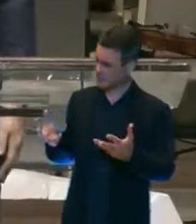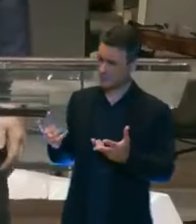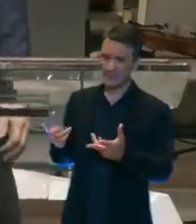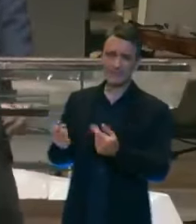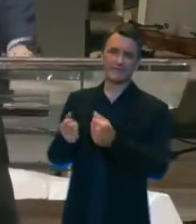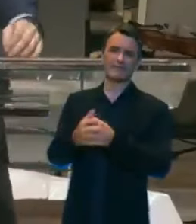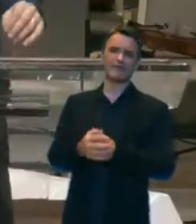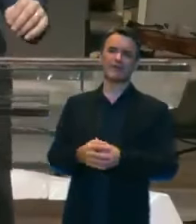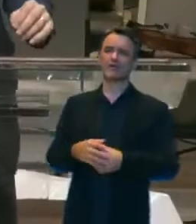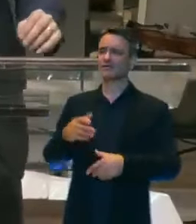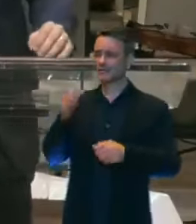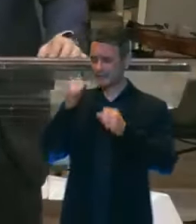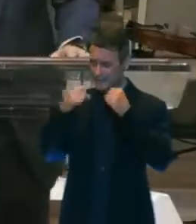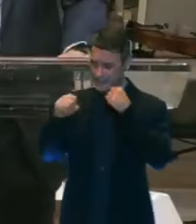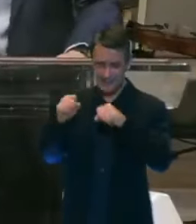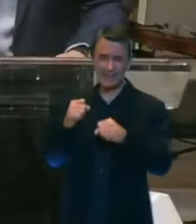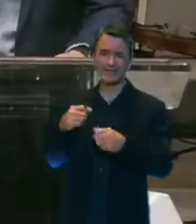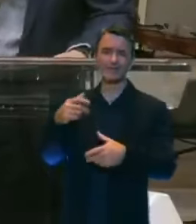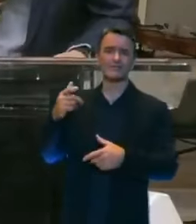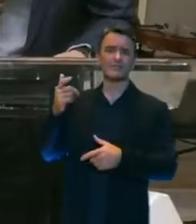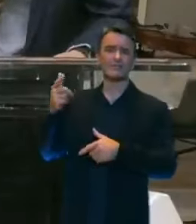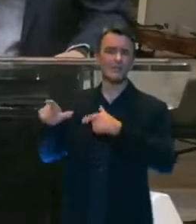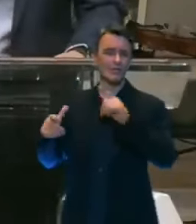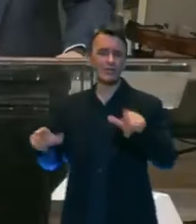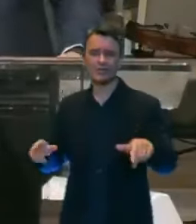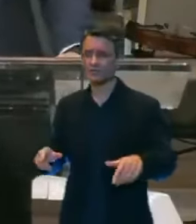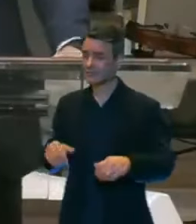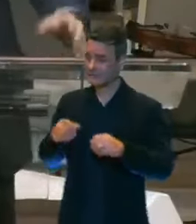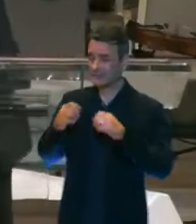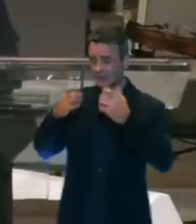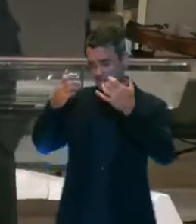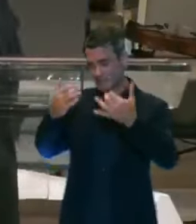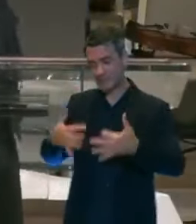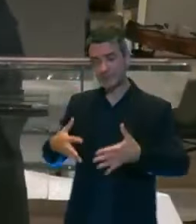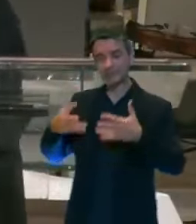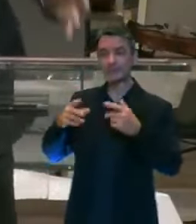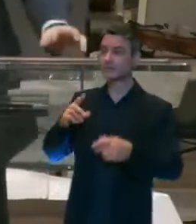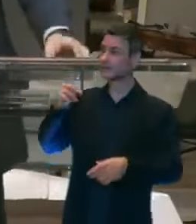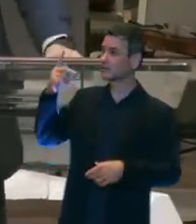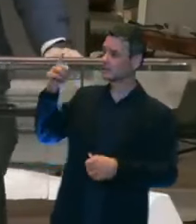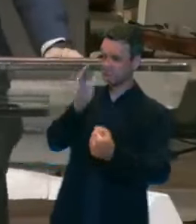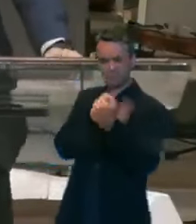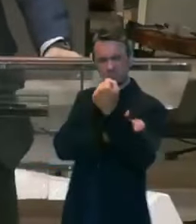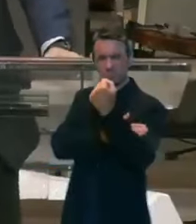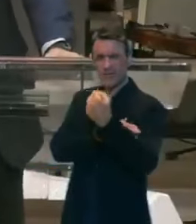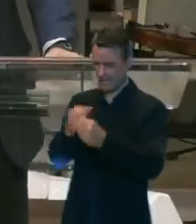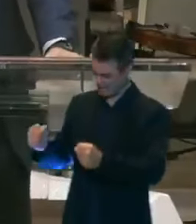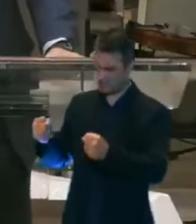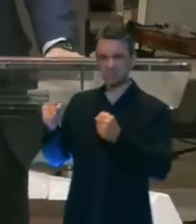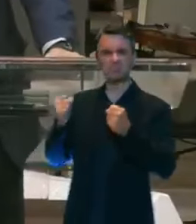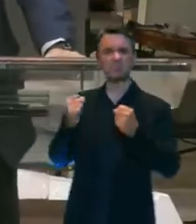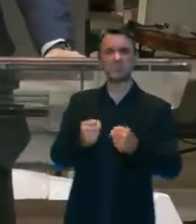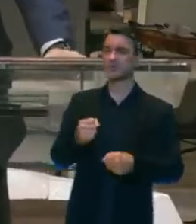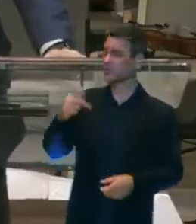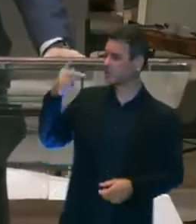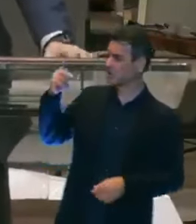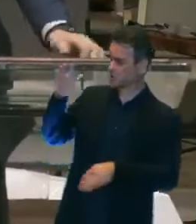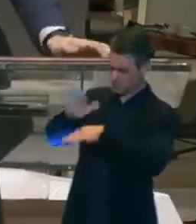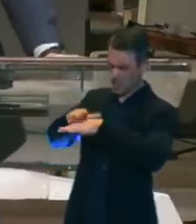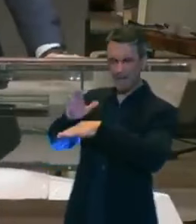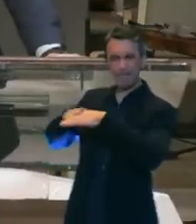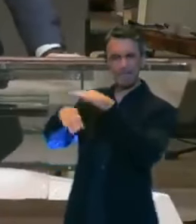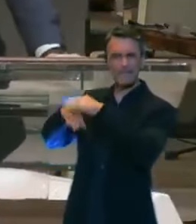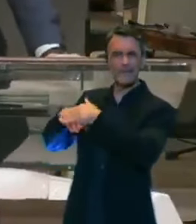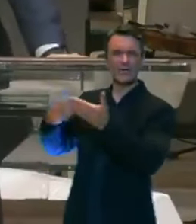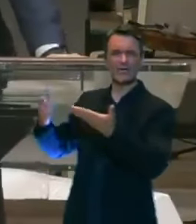braço é armado de poder, forte é tua mão e elevada é a tua